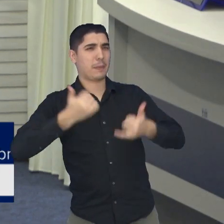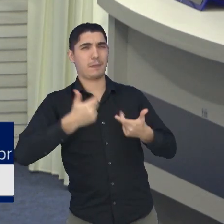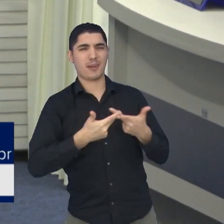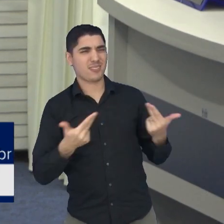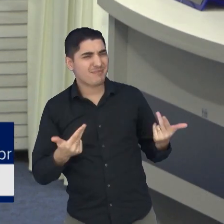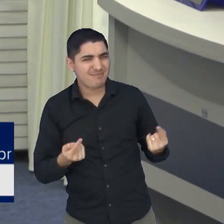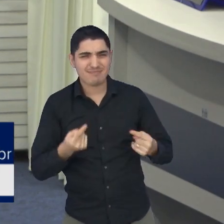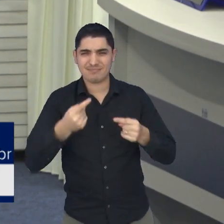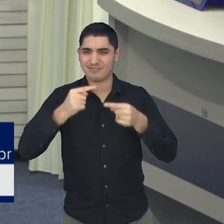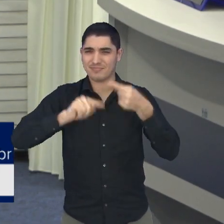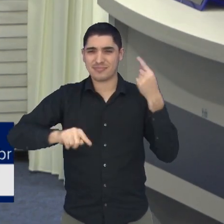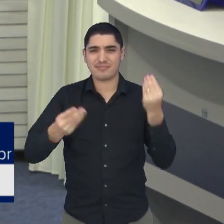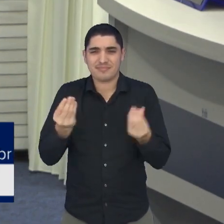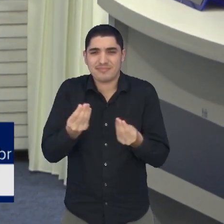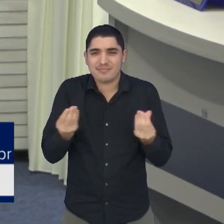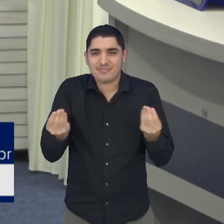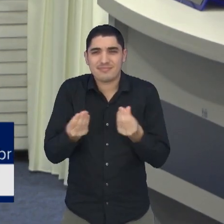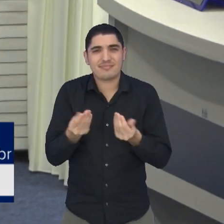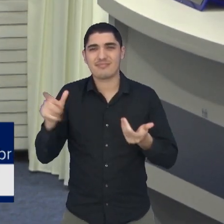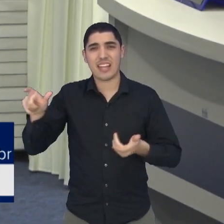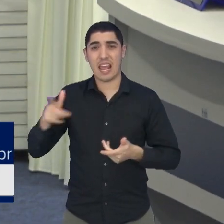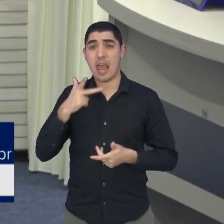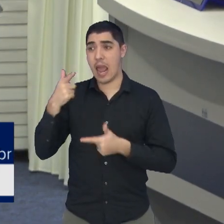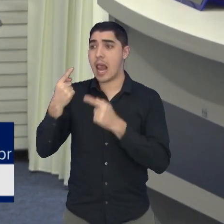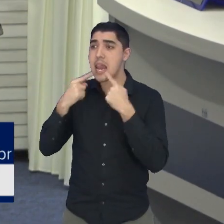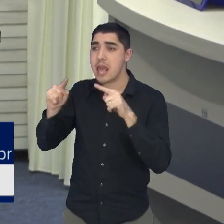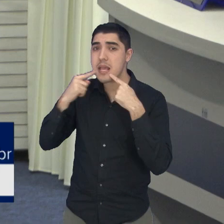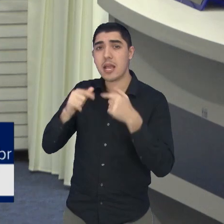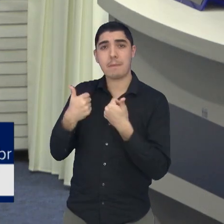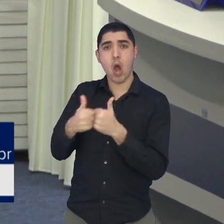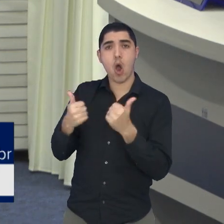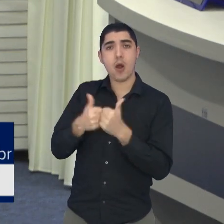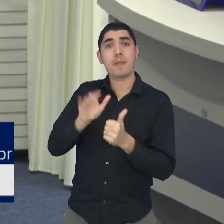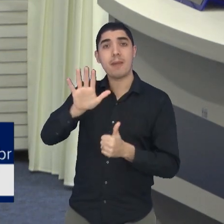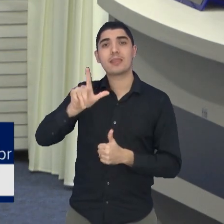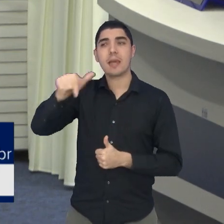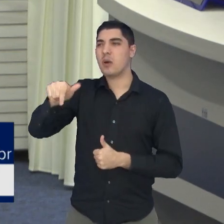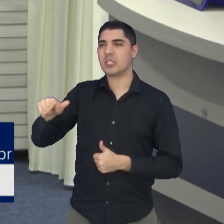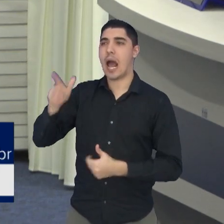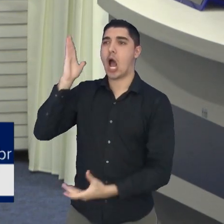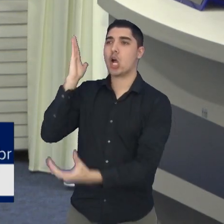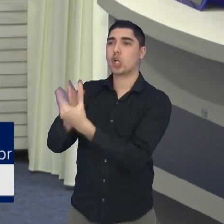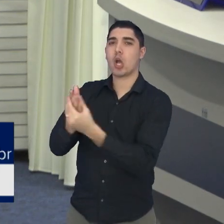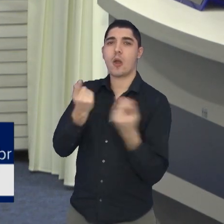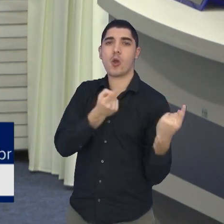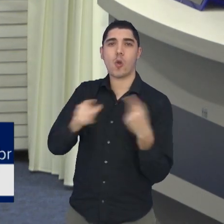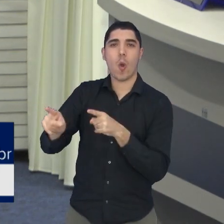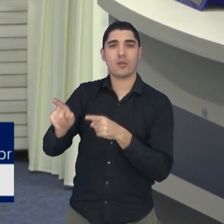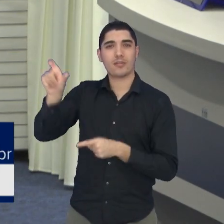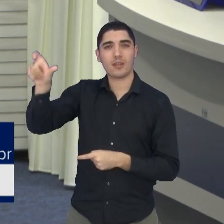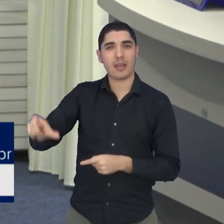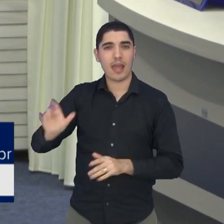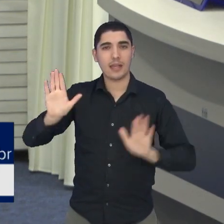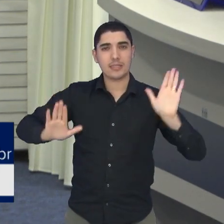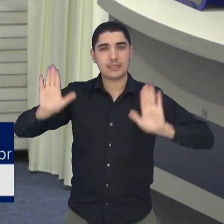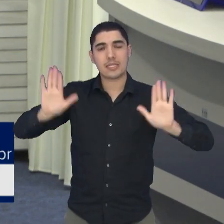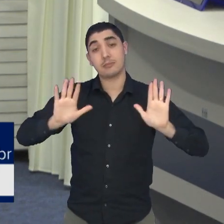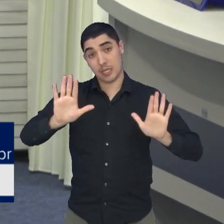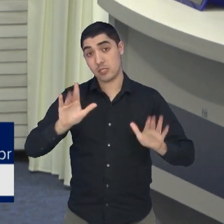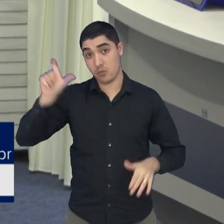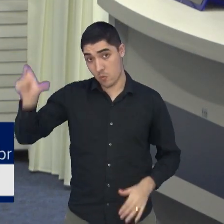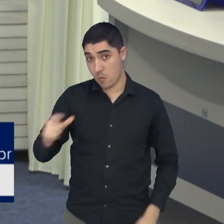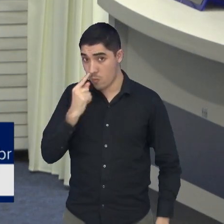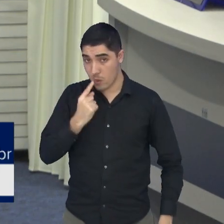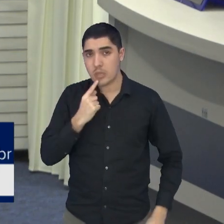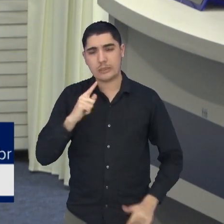contrassenso do caramba você falar de transporte público e você barrar na justiça uma licitação. Mas o prefeito está trabalhando muito sério, vai dar um